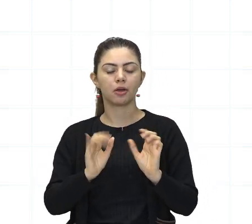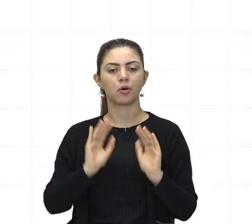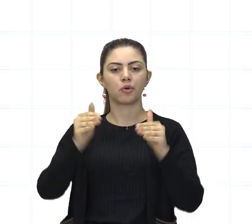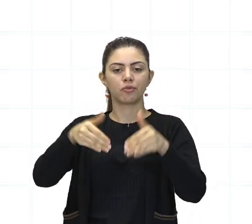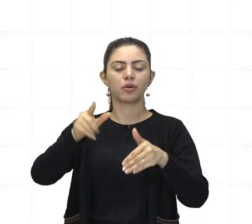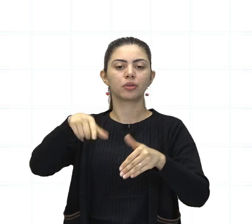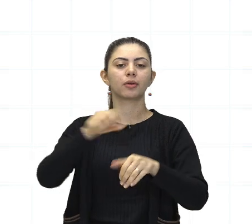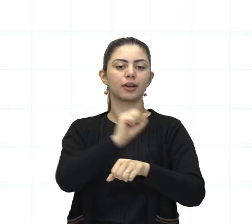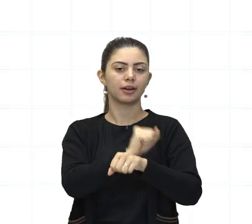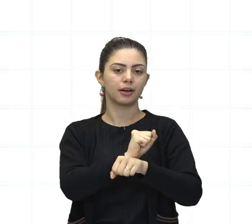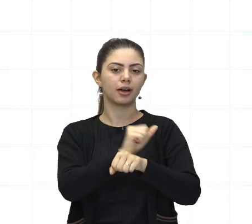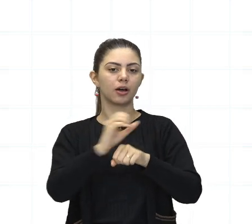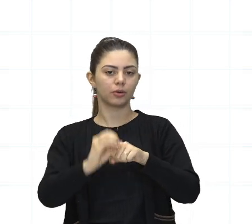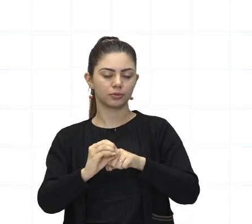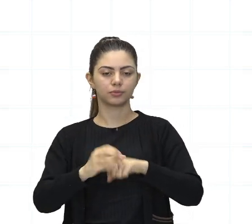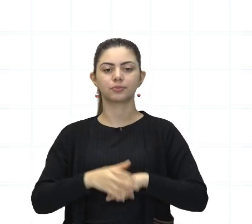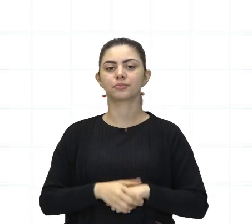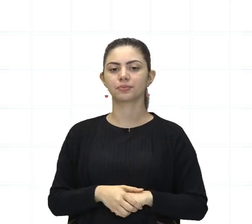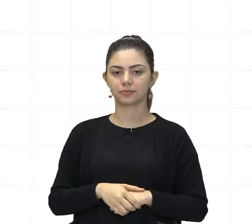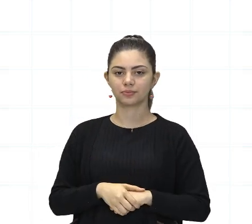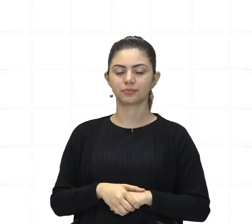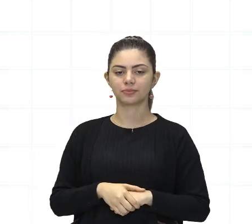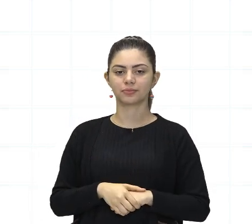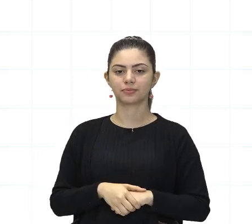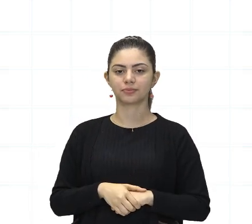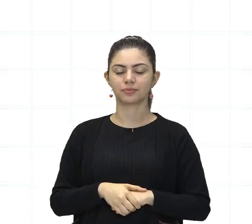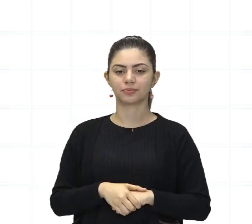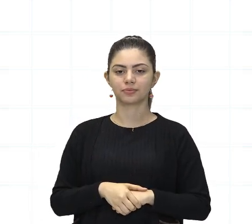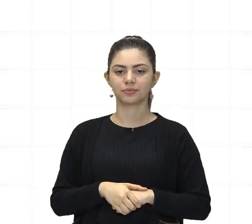em conceito e reflexões,